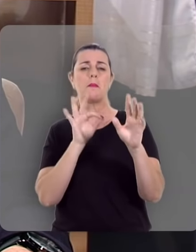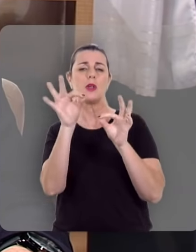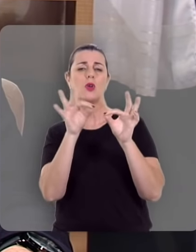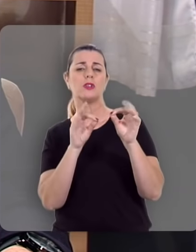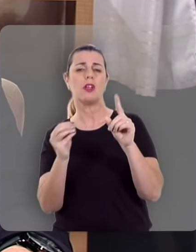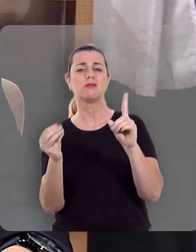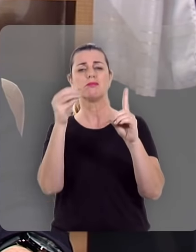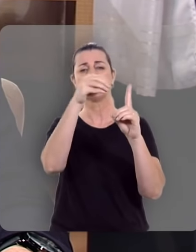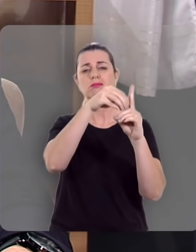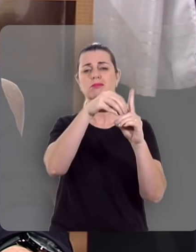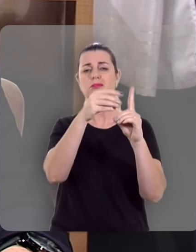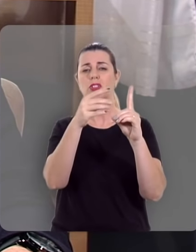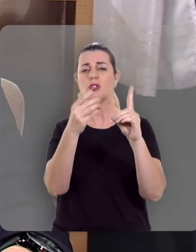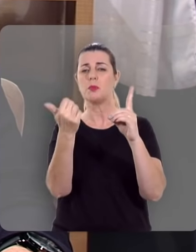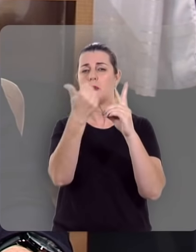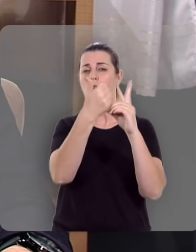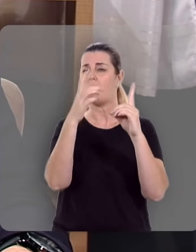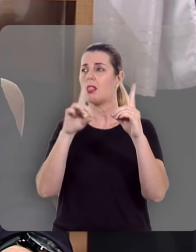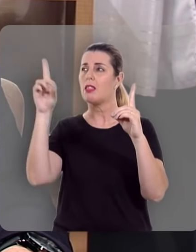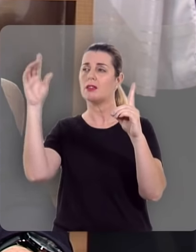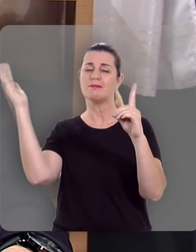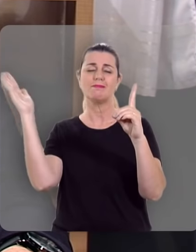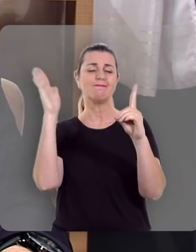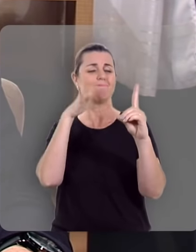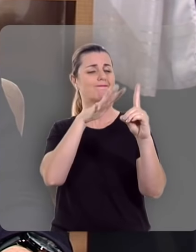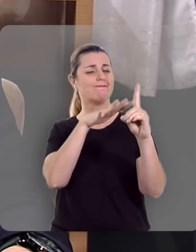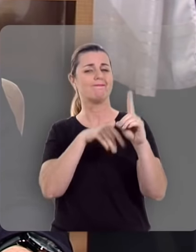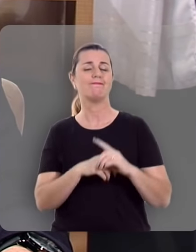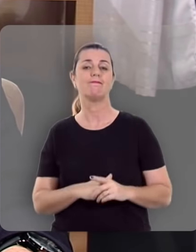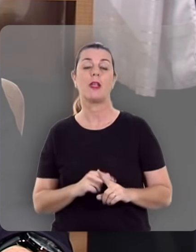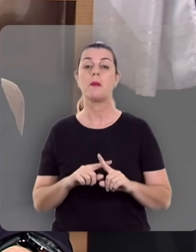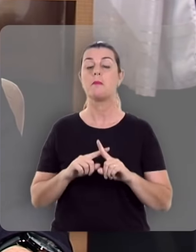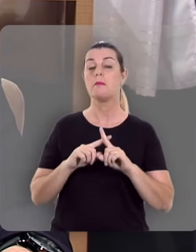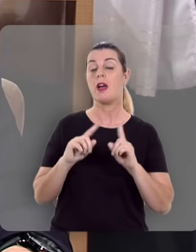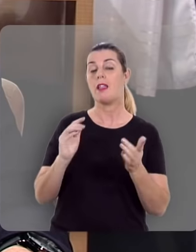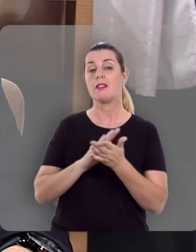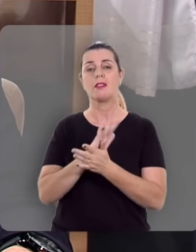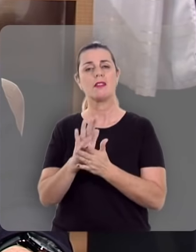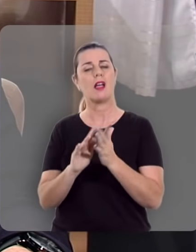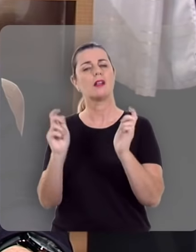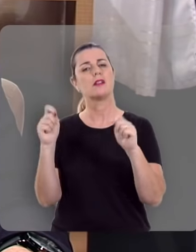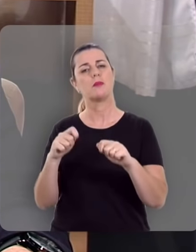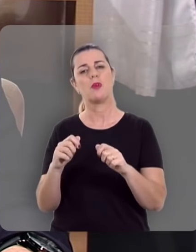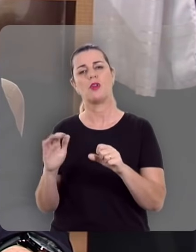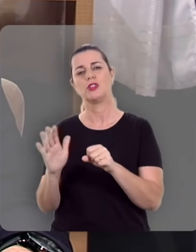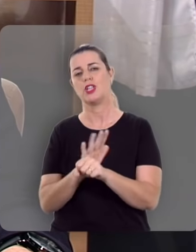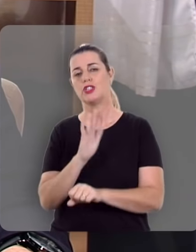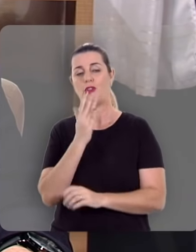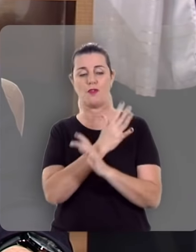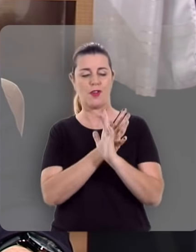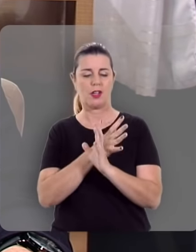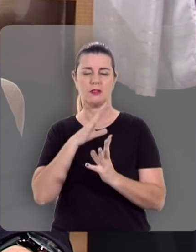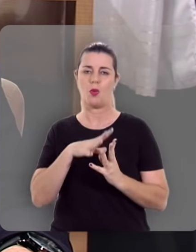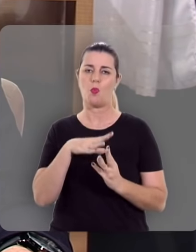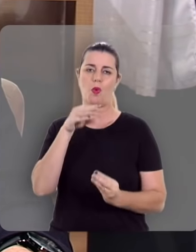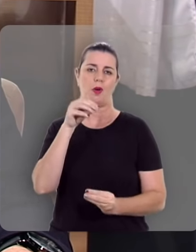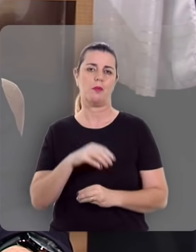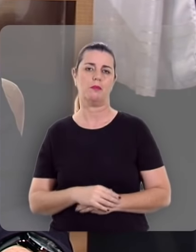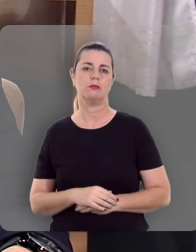um projeto no lugar de Deus, aquilo vai ser o seu Deus. Mas nada disso pode suprir o vazio da